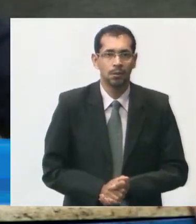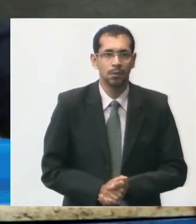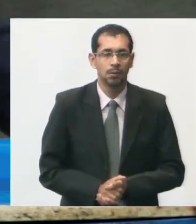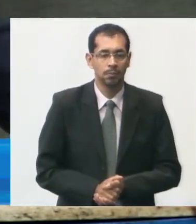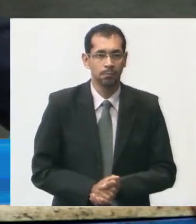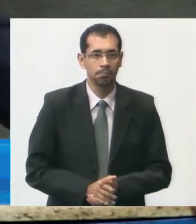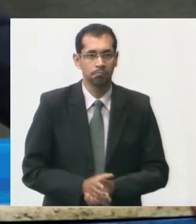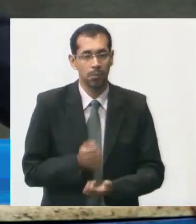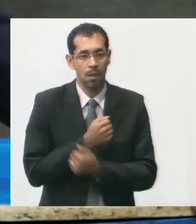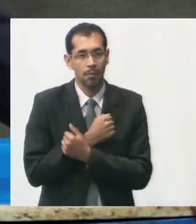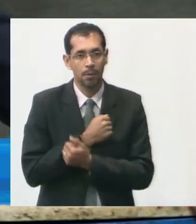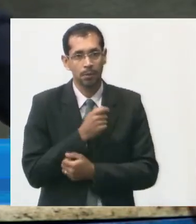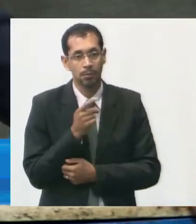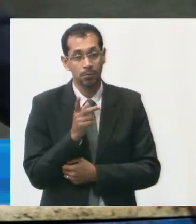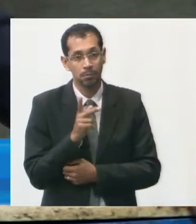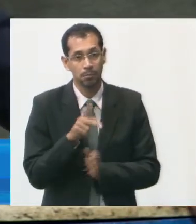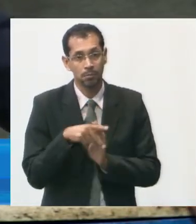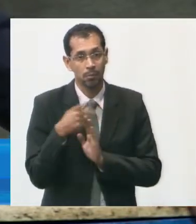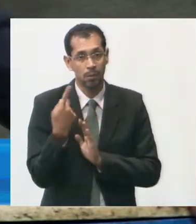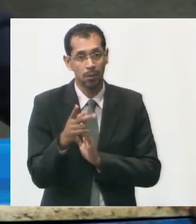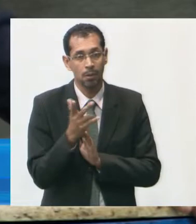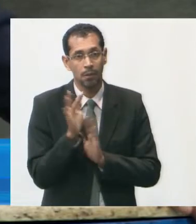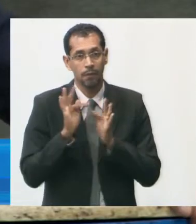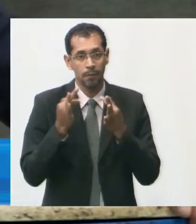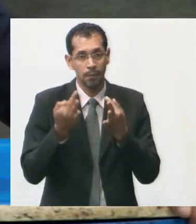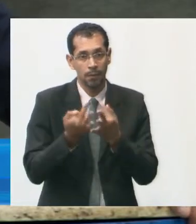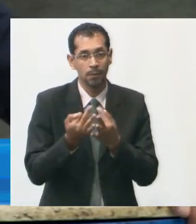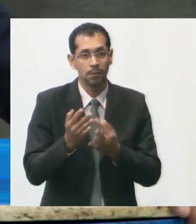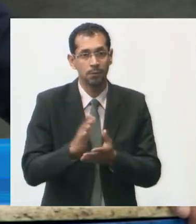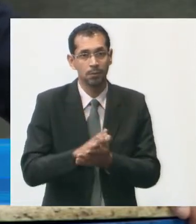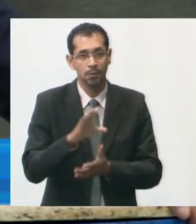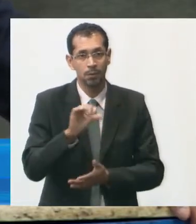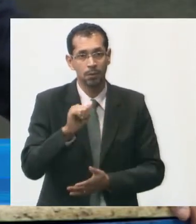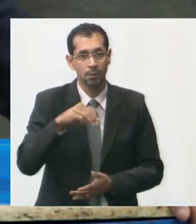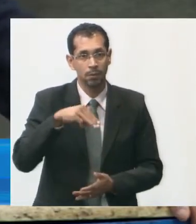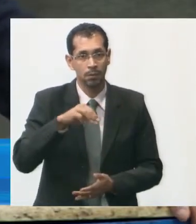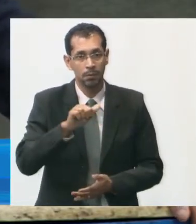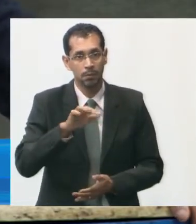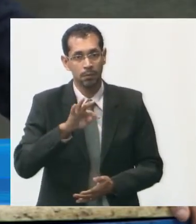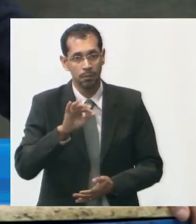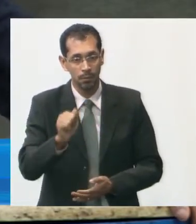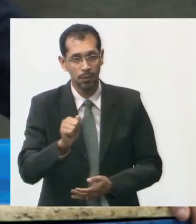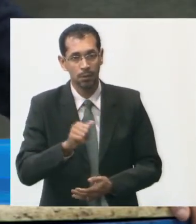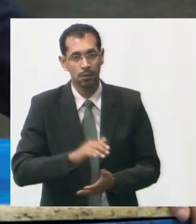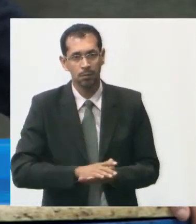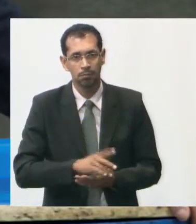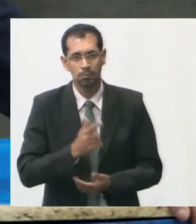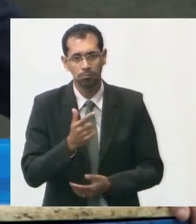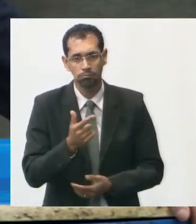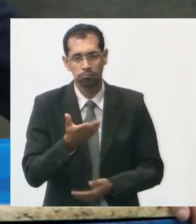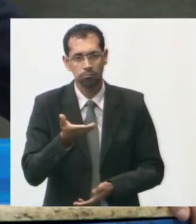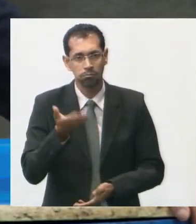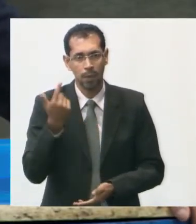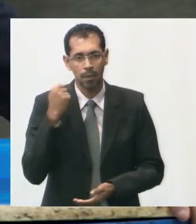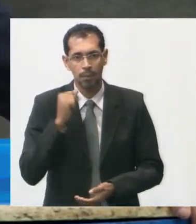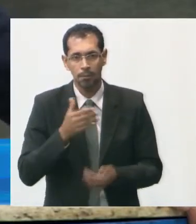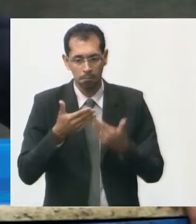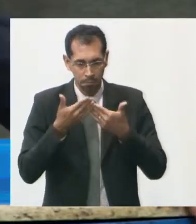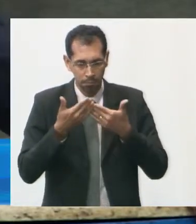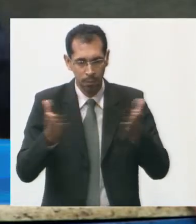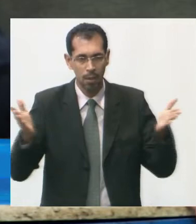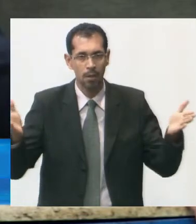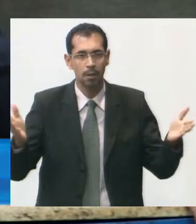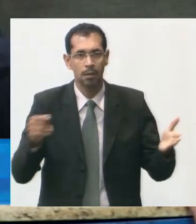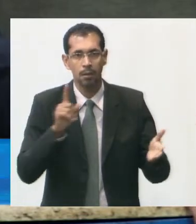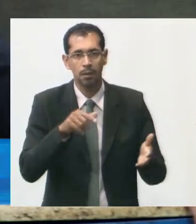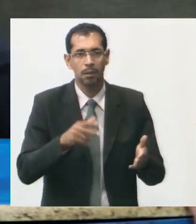família, que foi inaugurada ali a segunda ponte, né, um local que a gente usa o tempo inteiro, que a gente está